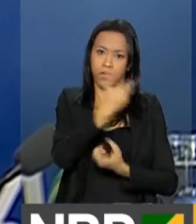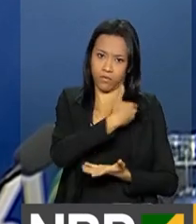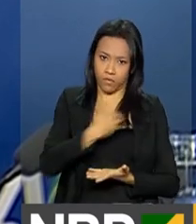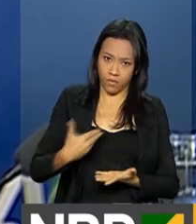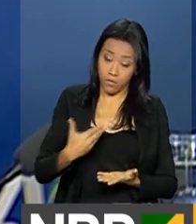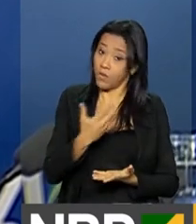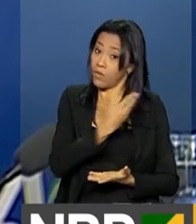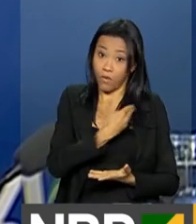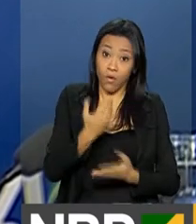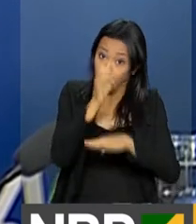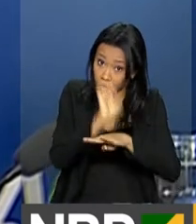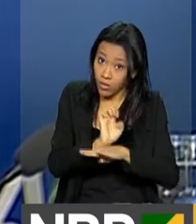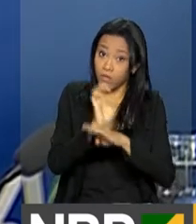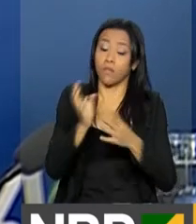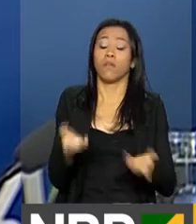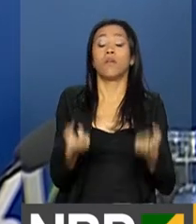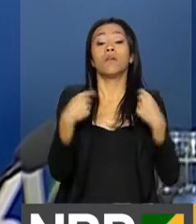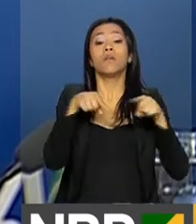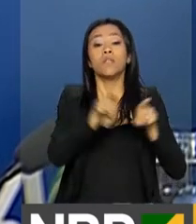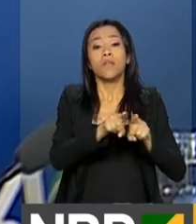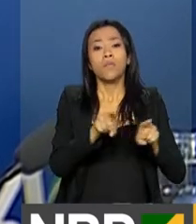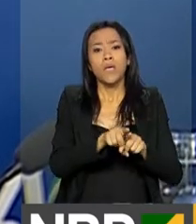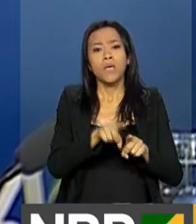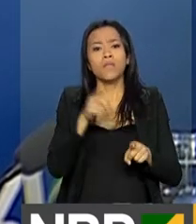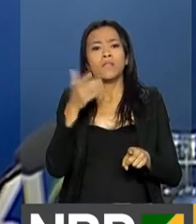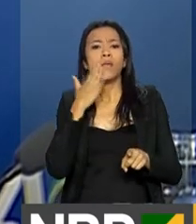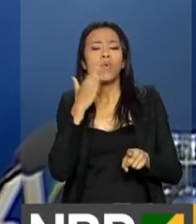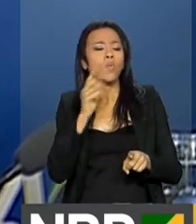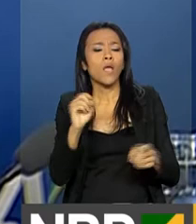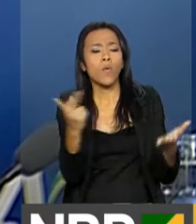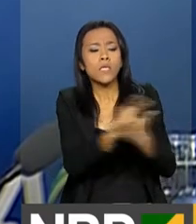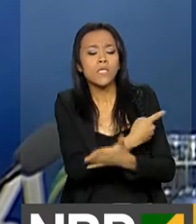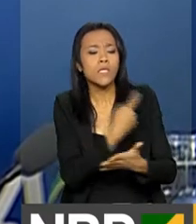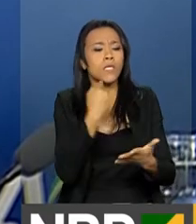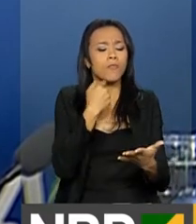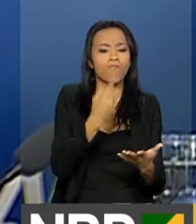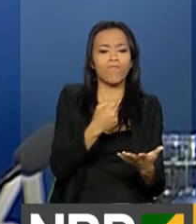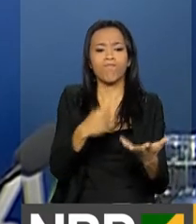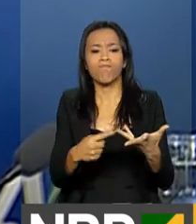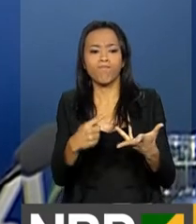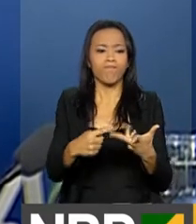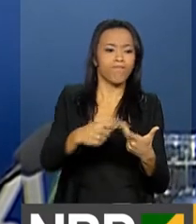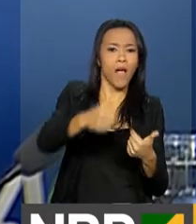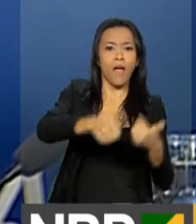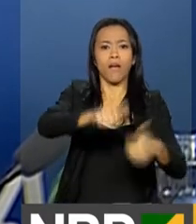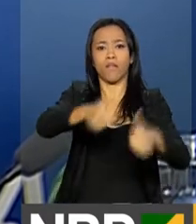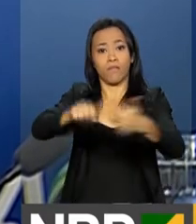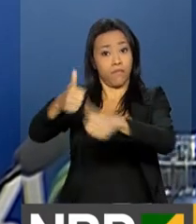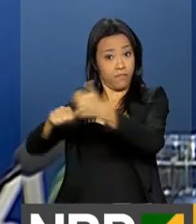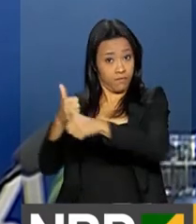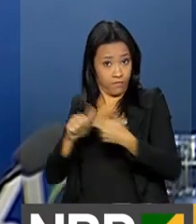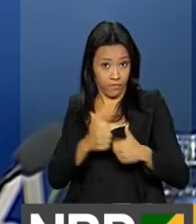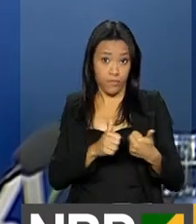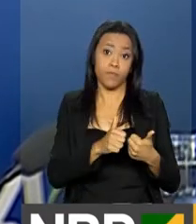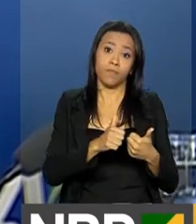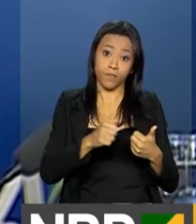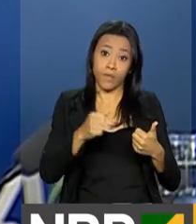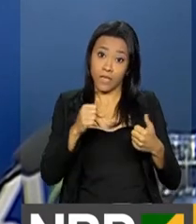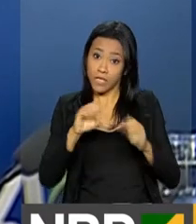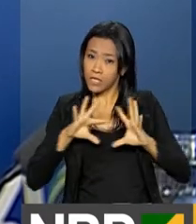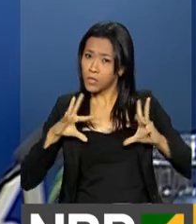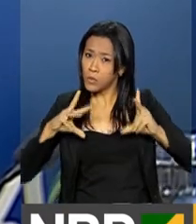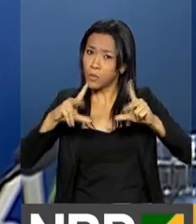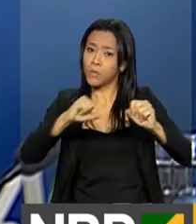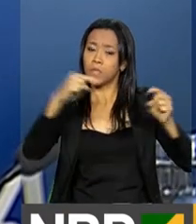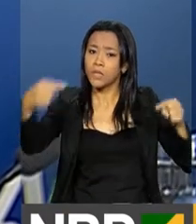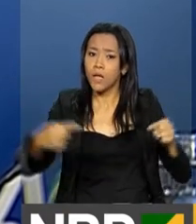quando faz o papel de consultor do Estado, e que deve, então, estar obediente ao princípio da legalidade. O